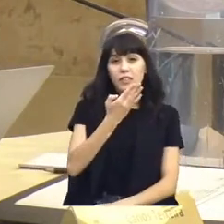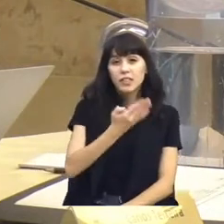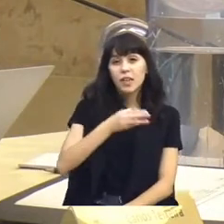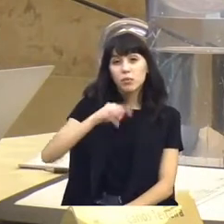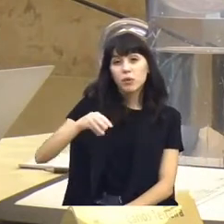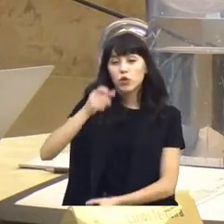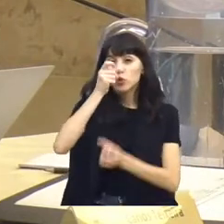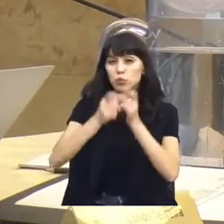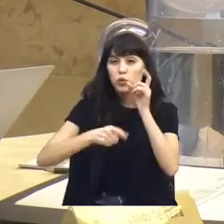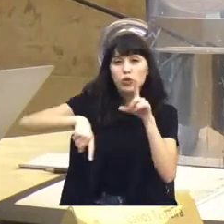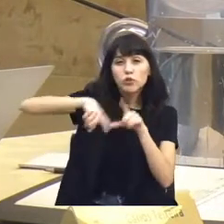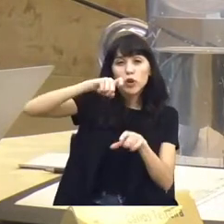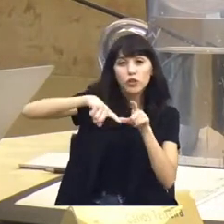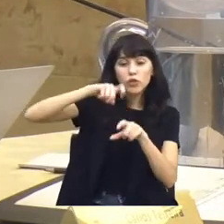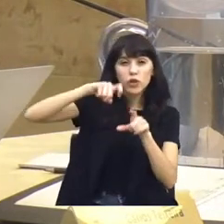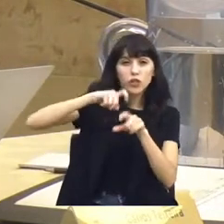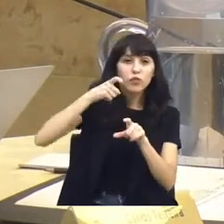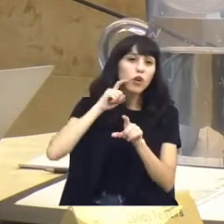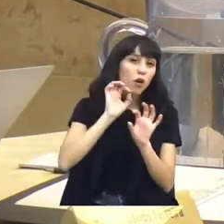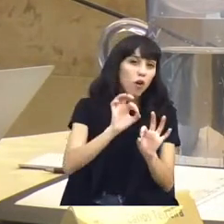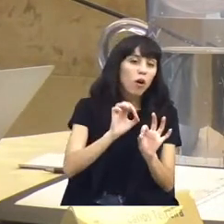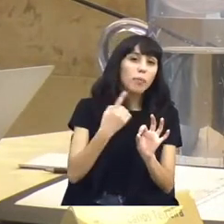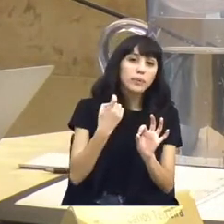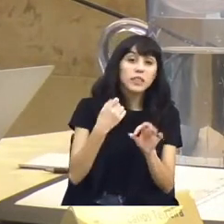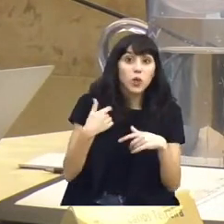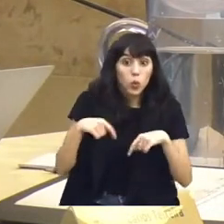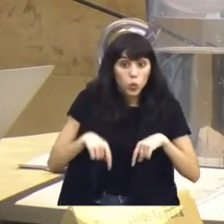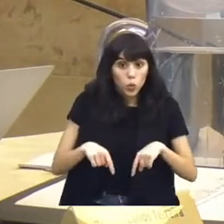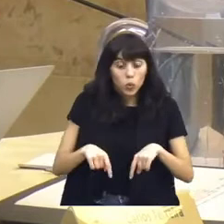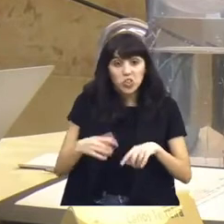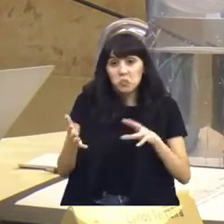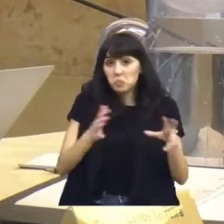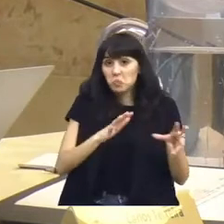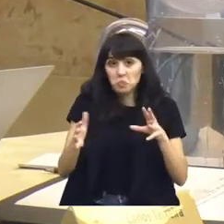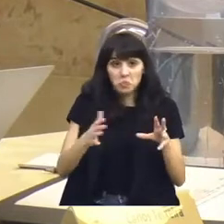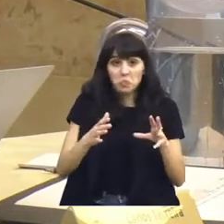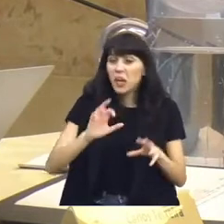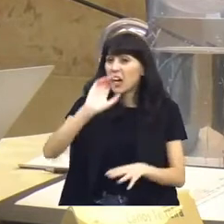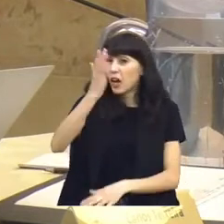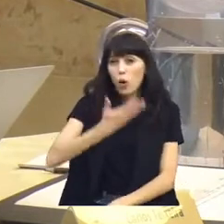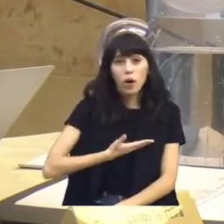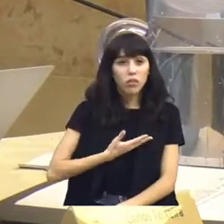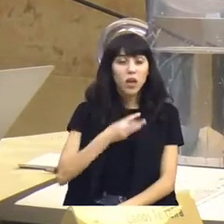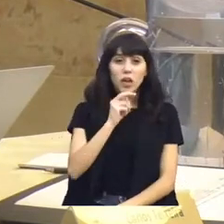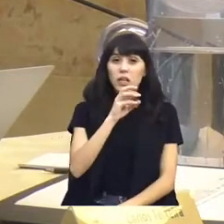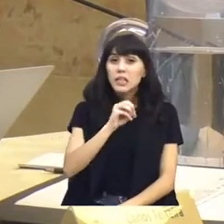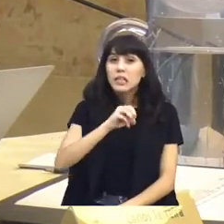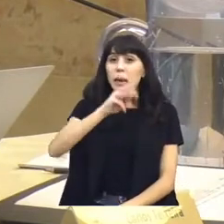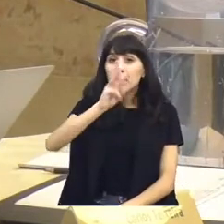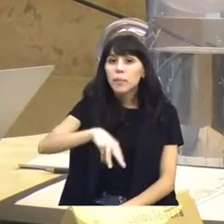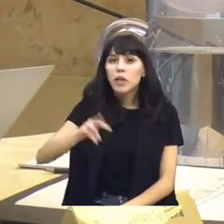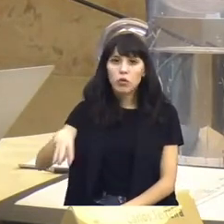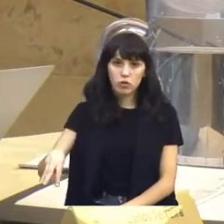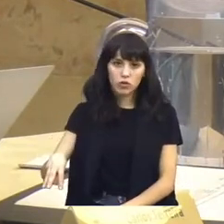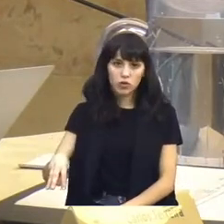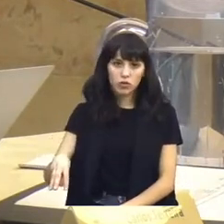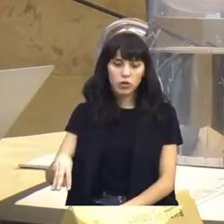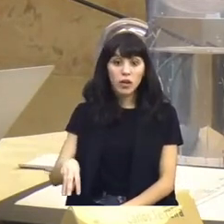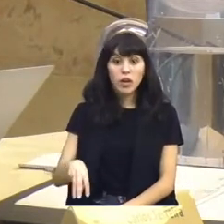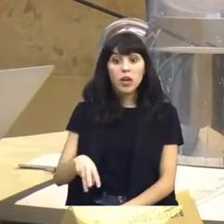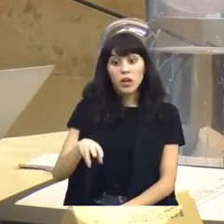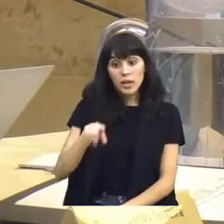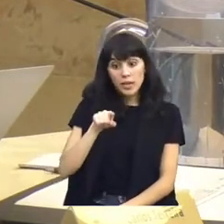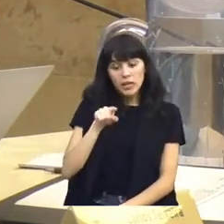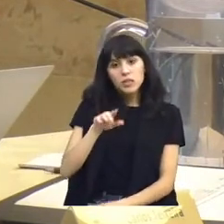milhões de refugiados hoje o número aproximar-se há do valor recorde 30 milhões e para este número ah